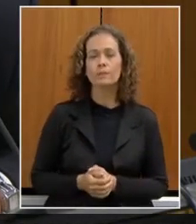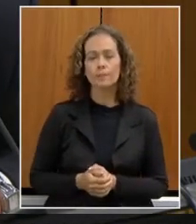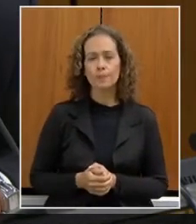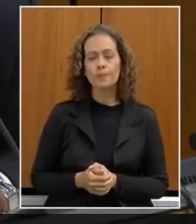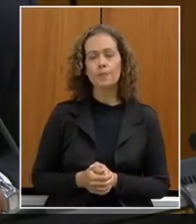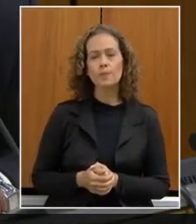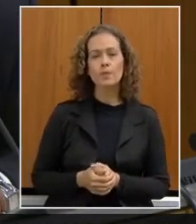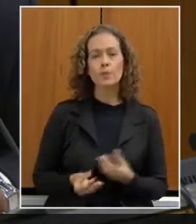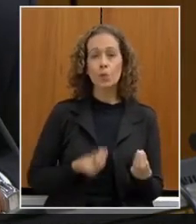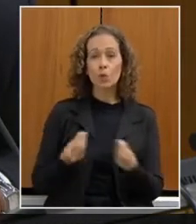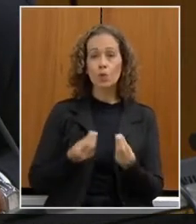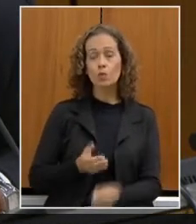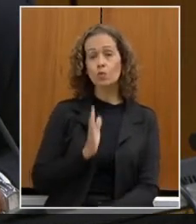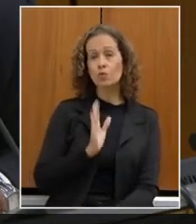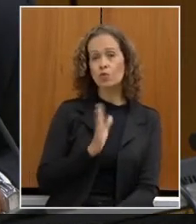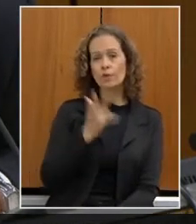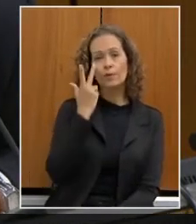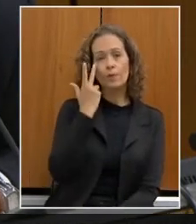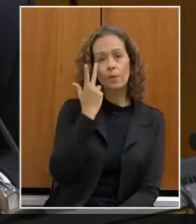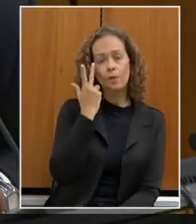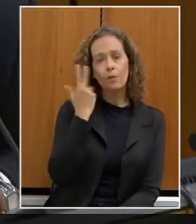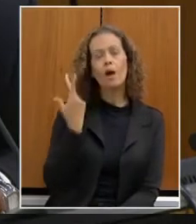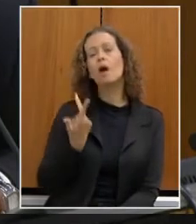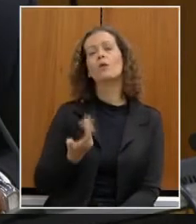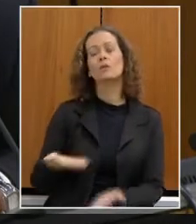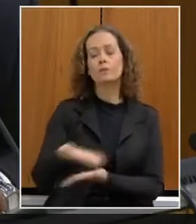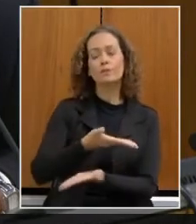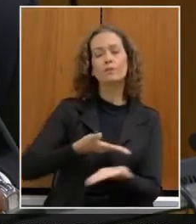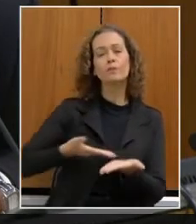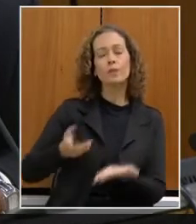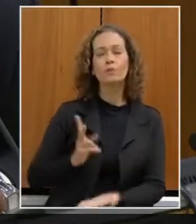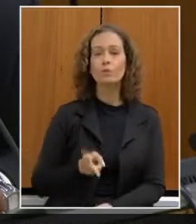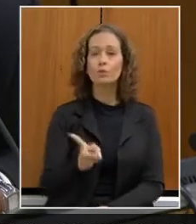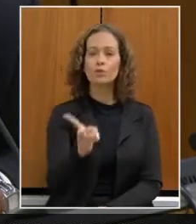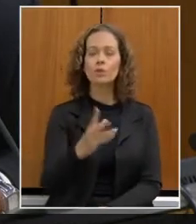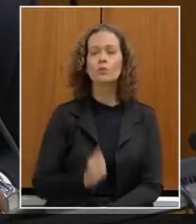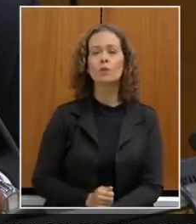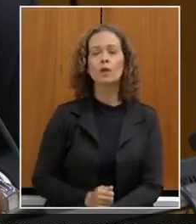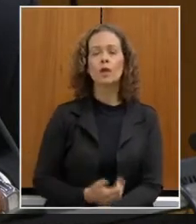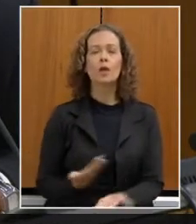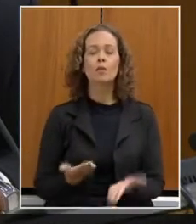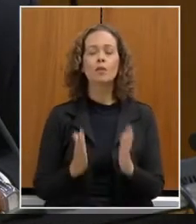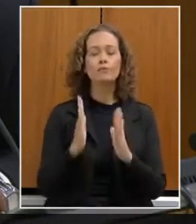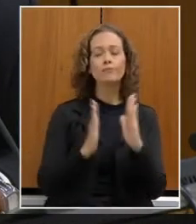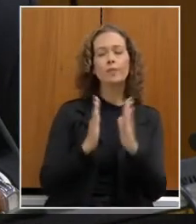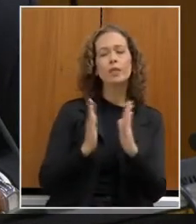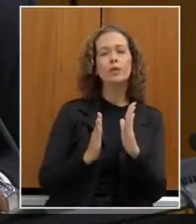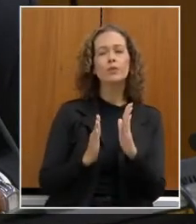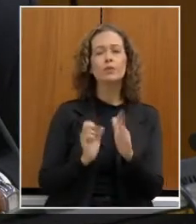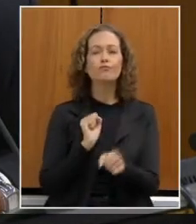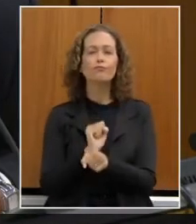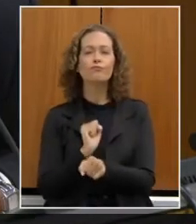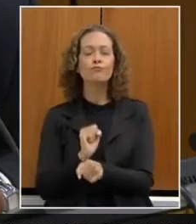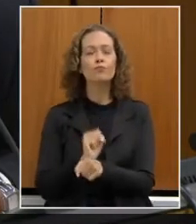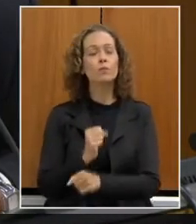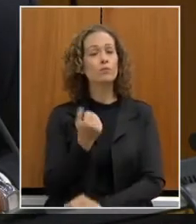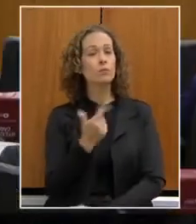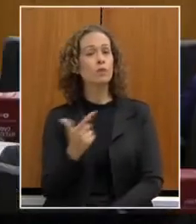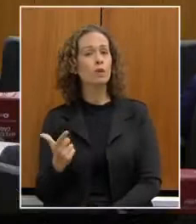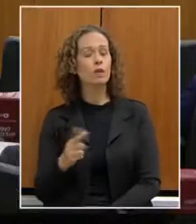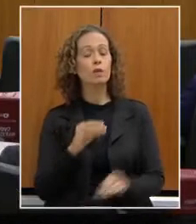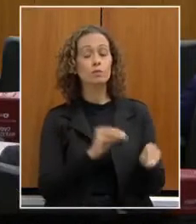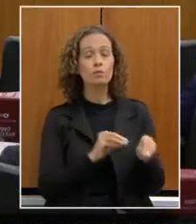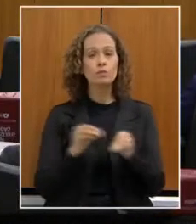como repasse contínuo, depois, para que não haja nenhum intervalo de recurso. E isso é uma mudança